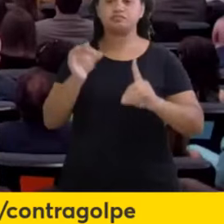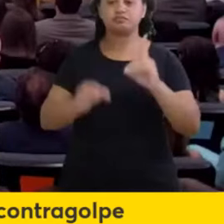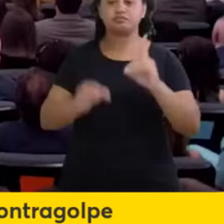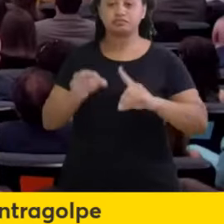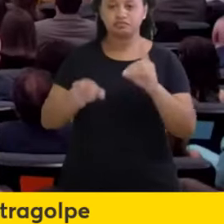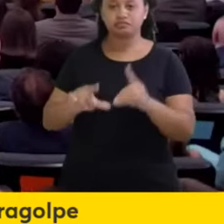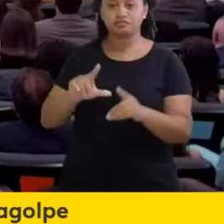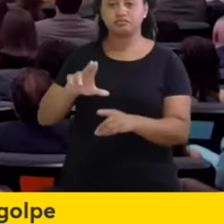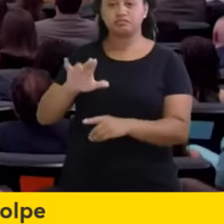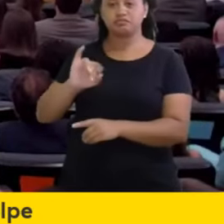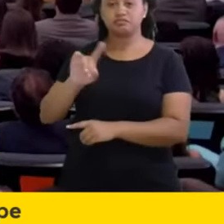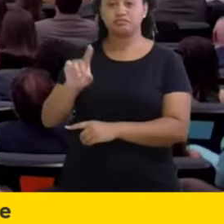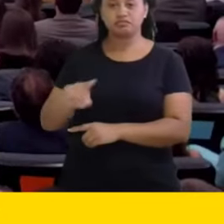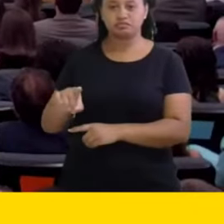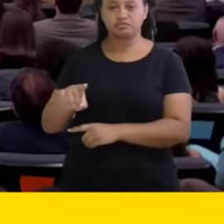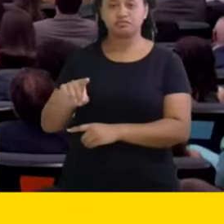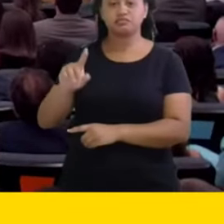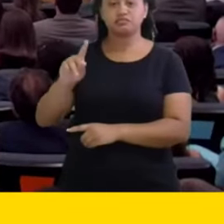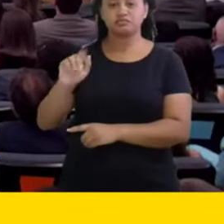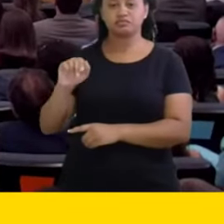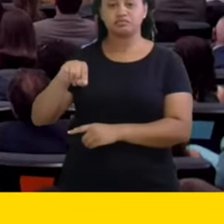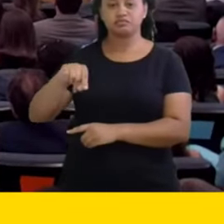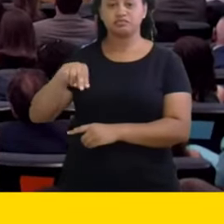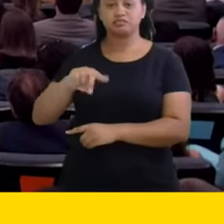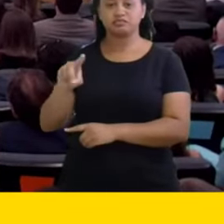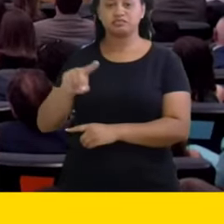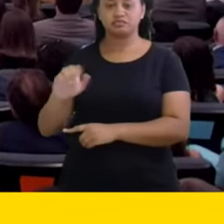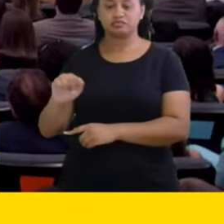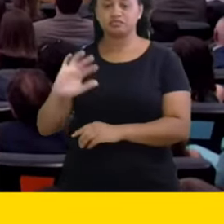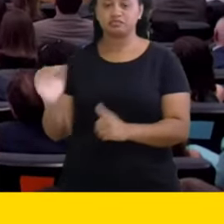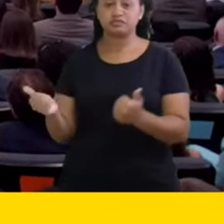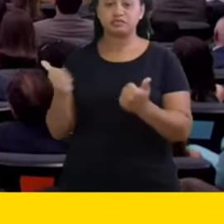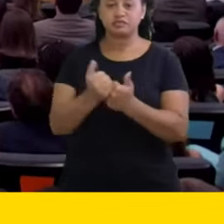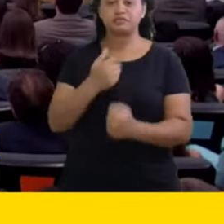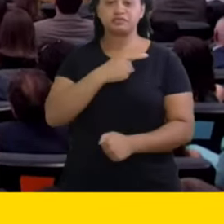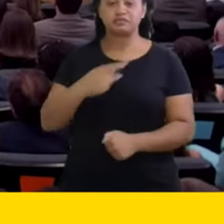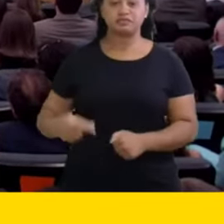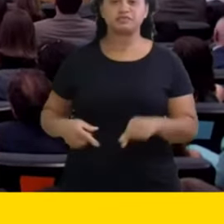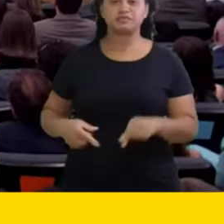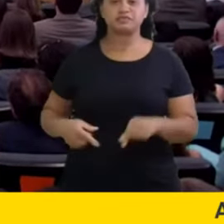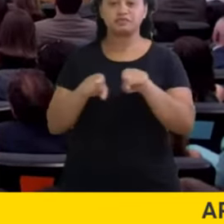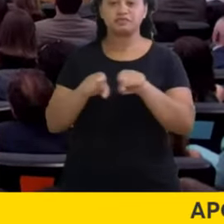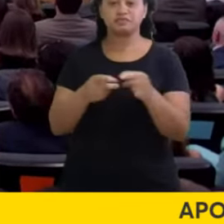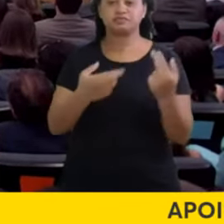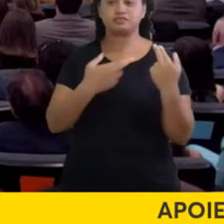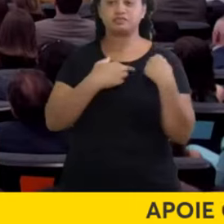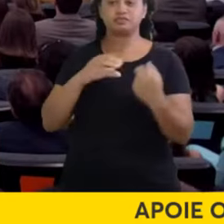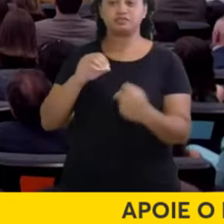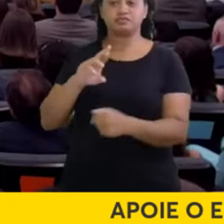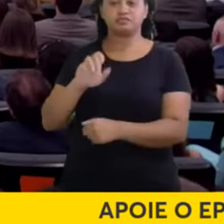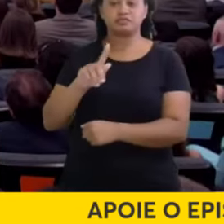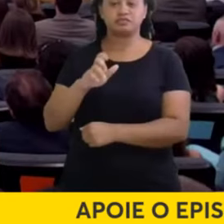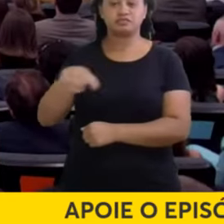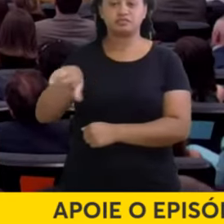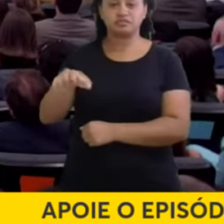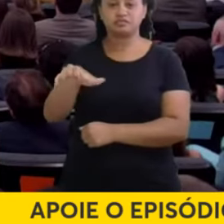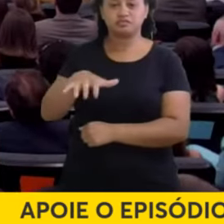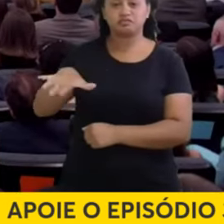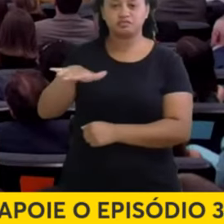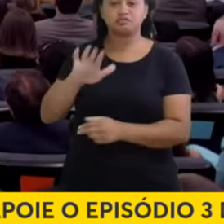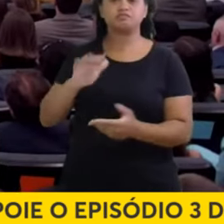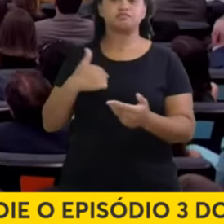Osório Morais panza como vice-presidente e corregedor Regional Eleitoral e do